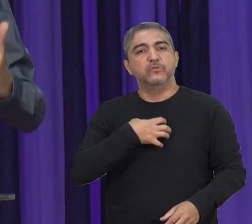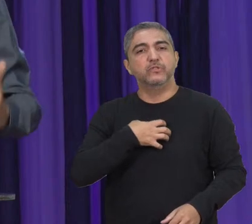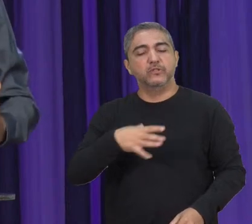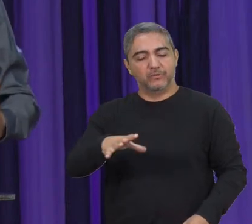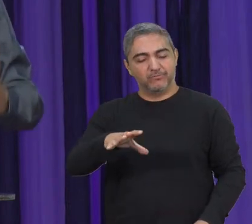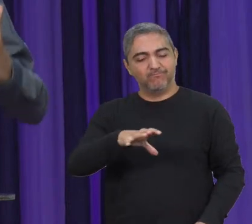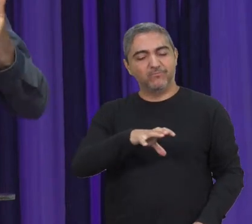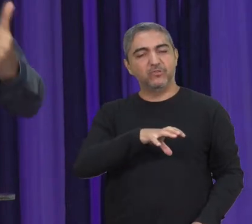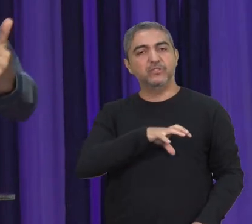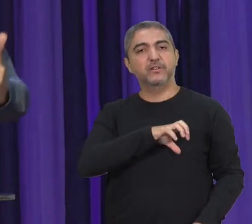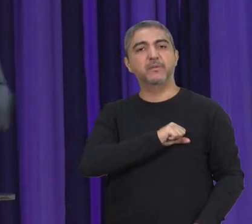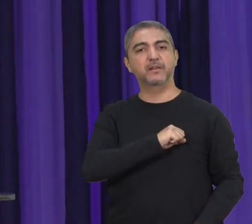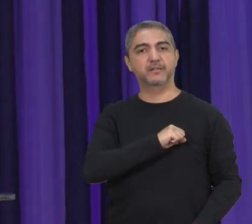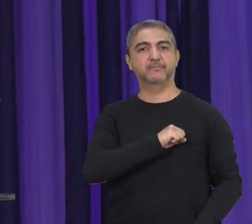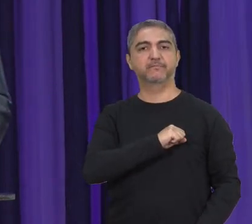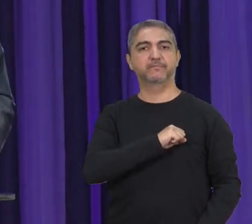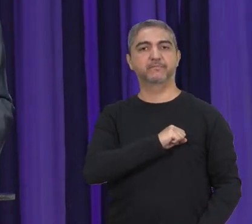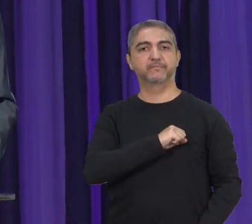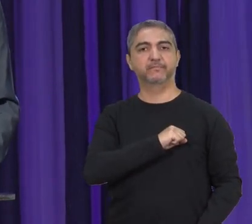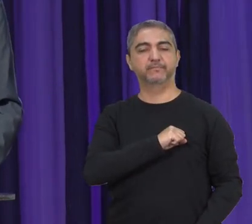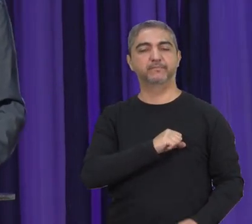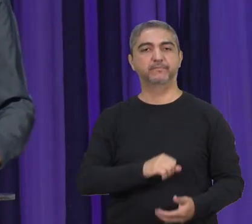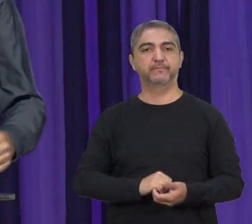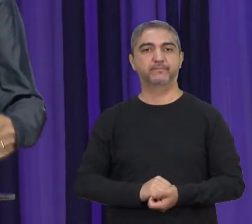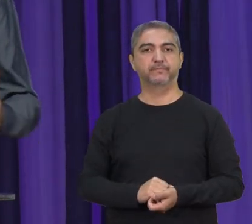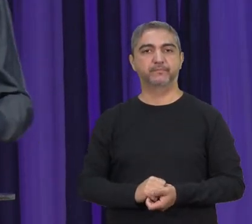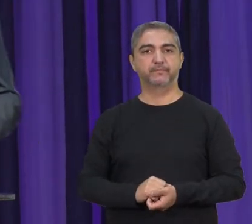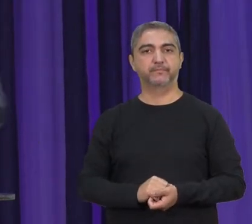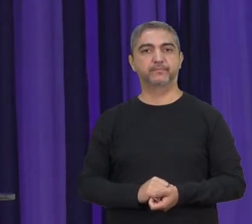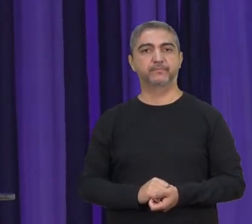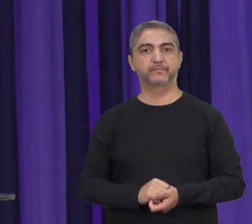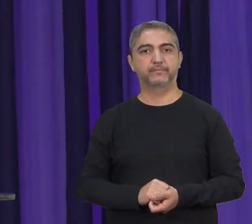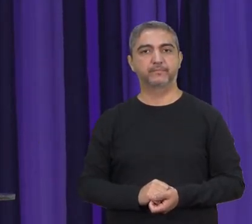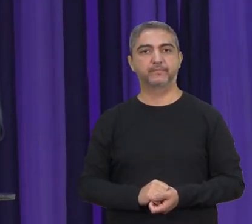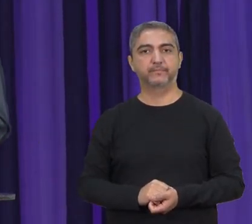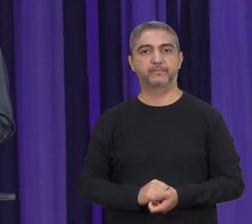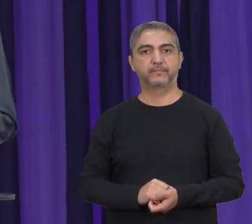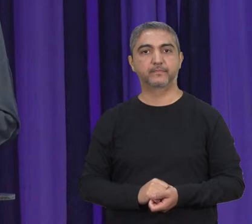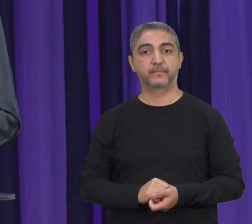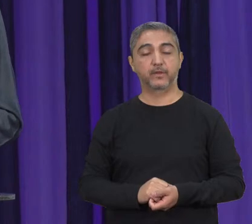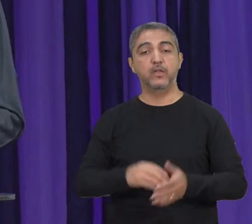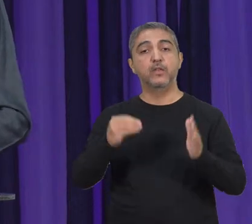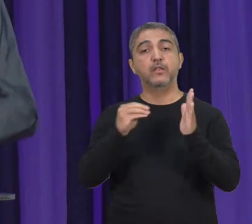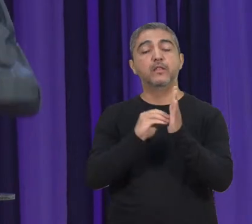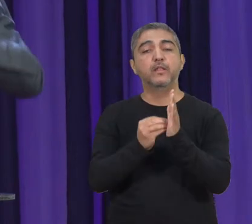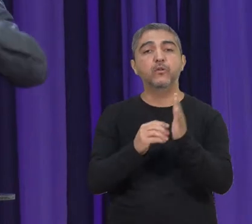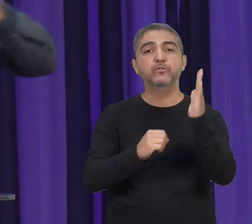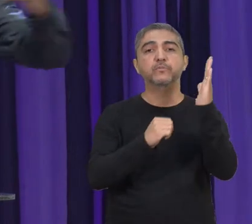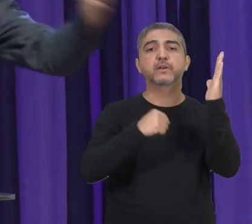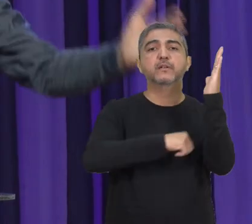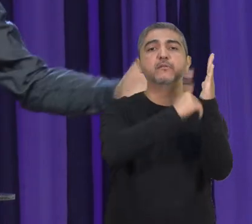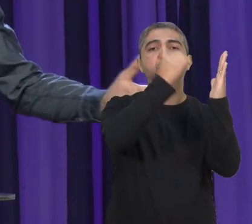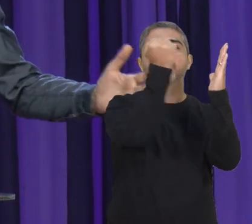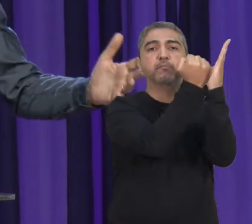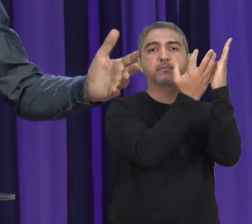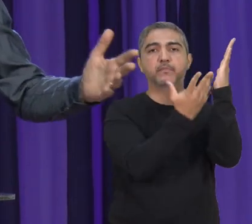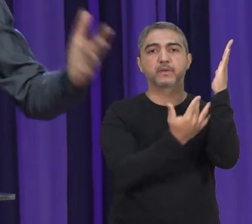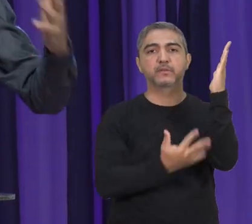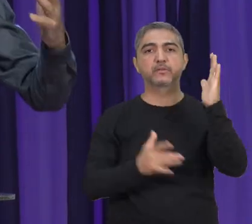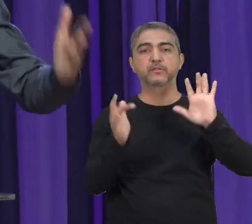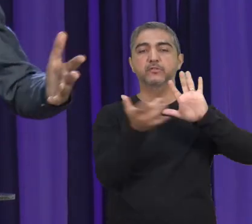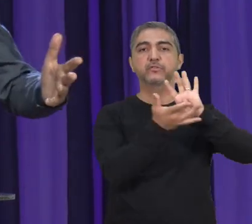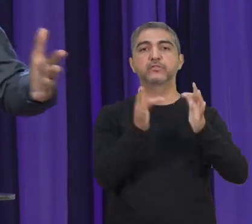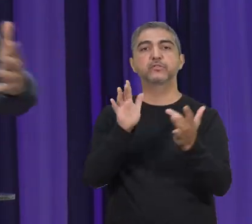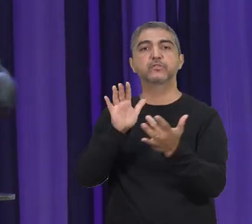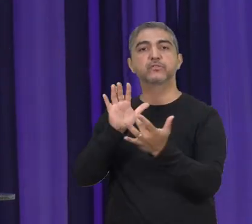A ação de amar. Na última Páscoa de Jesus, quando ele celebrou aquela